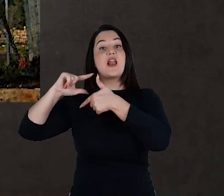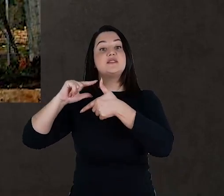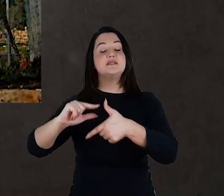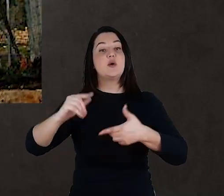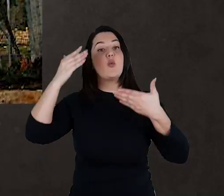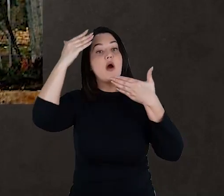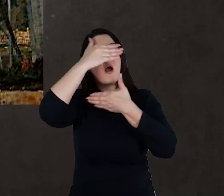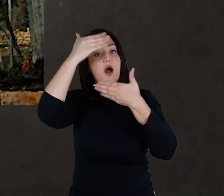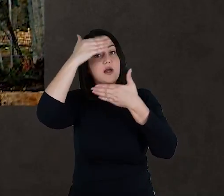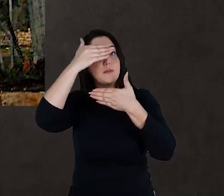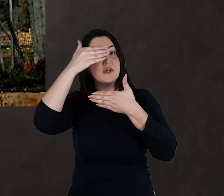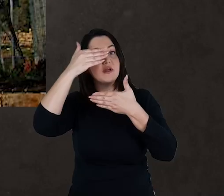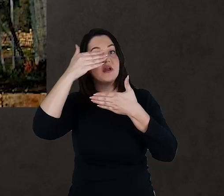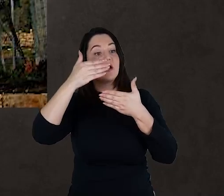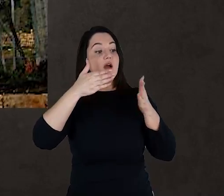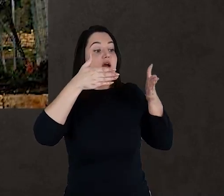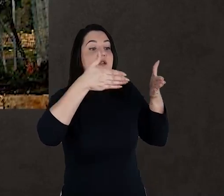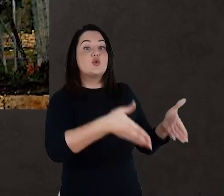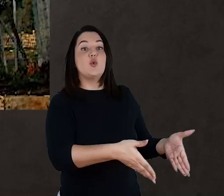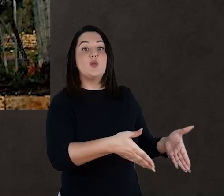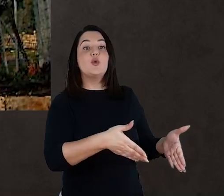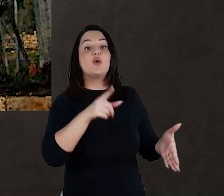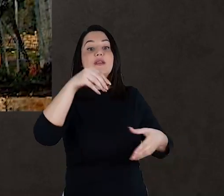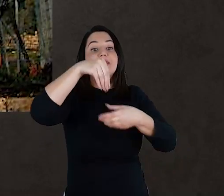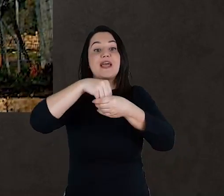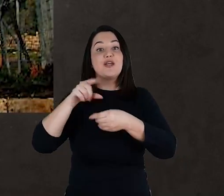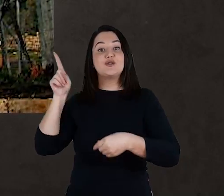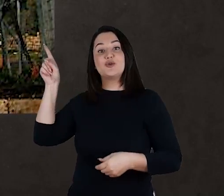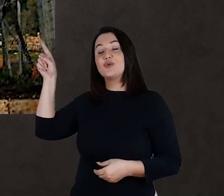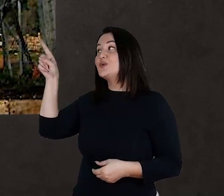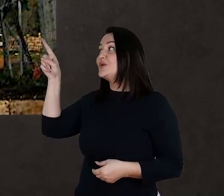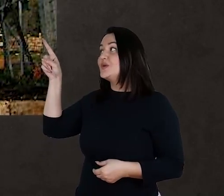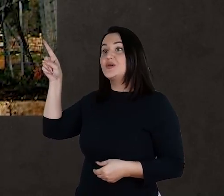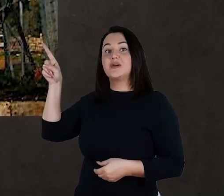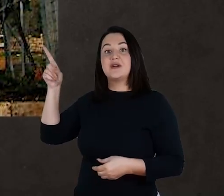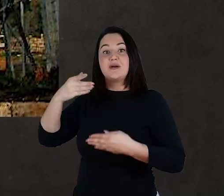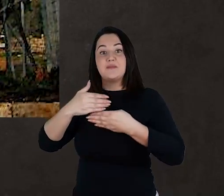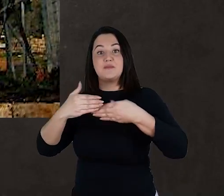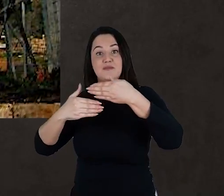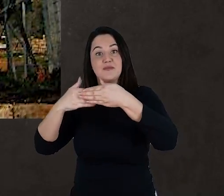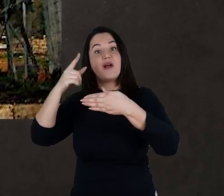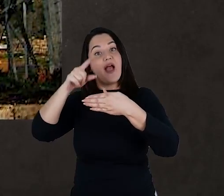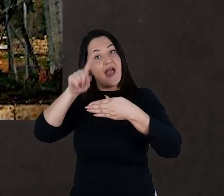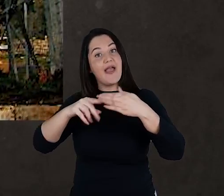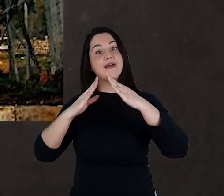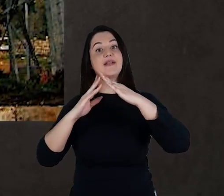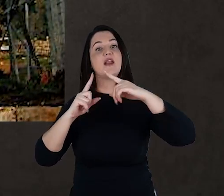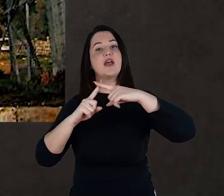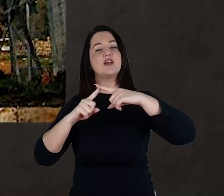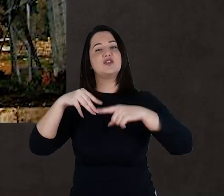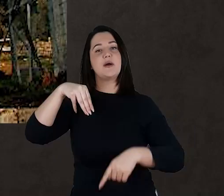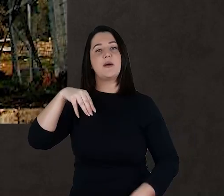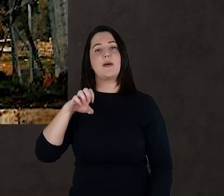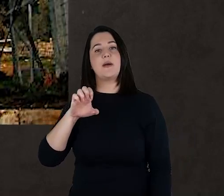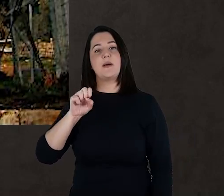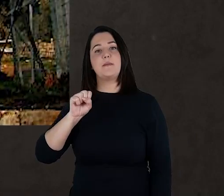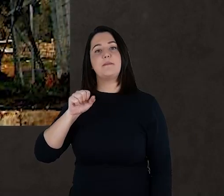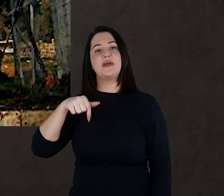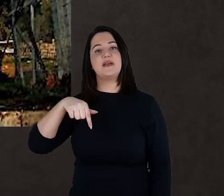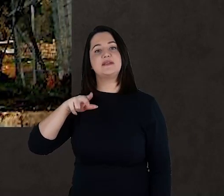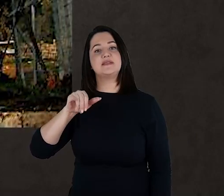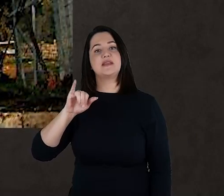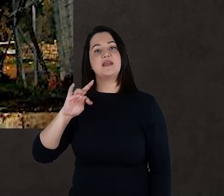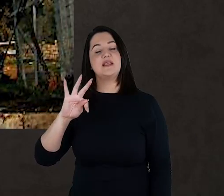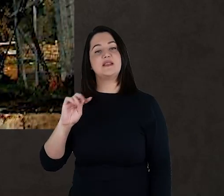túmulo dos patriarcas estaria localizado no interior do que hoje seria uma grande mesquita no conflituoso território